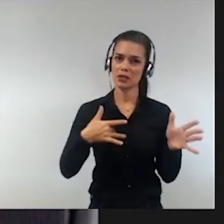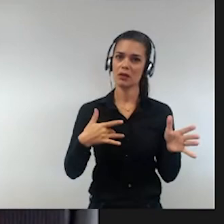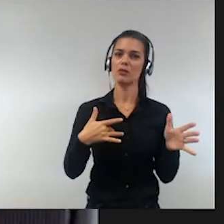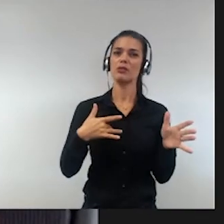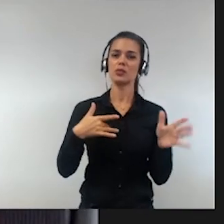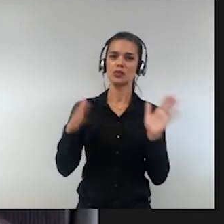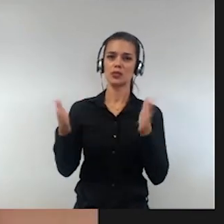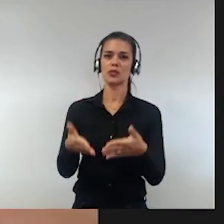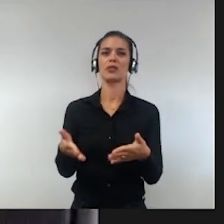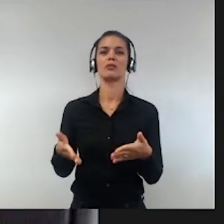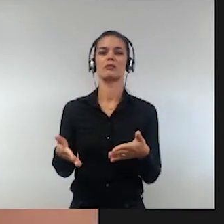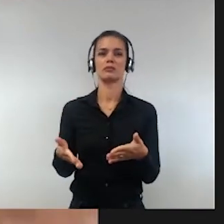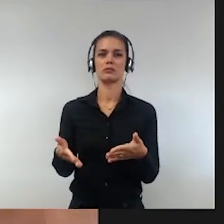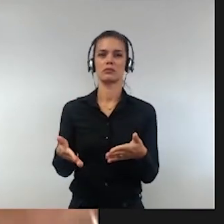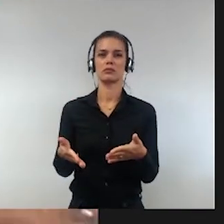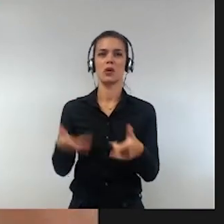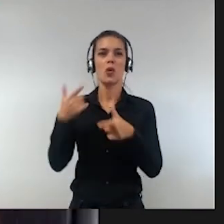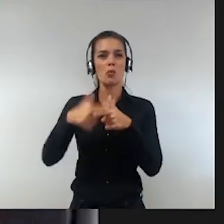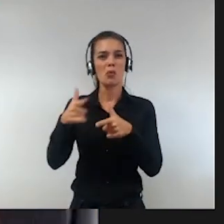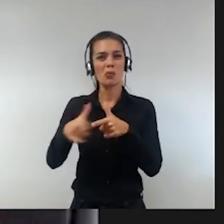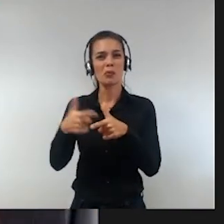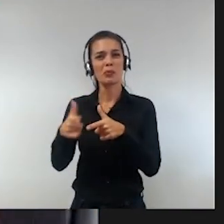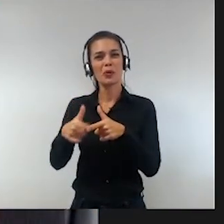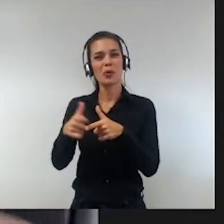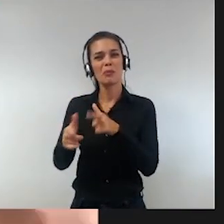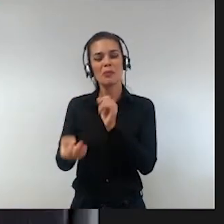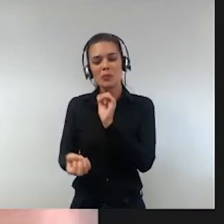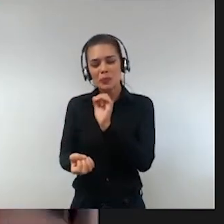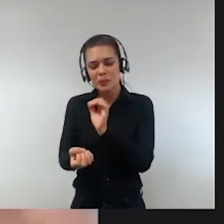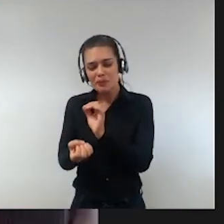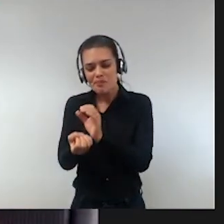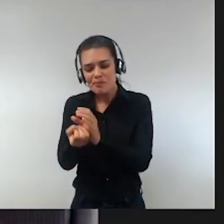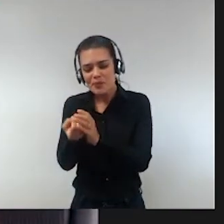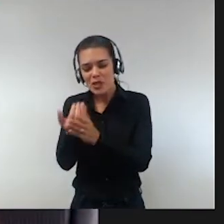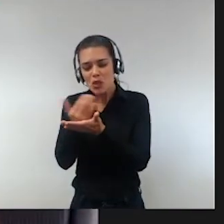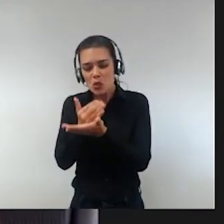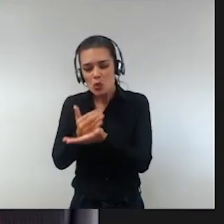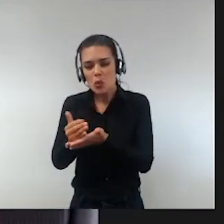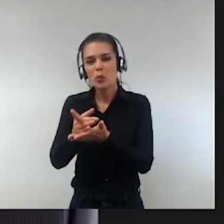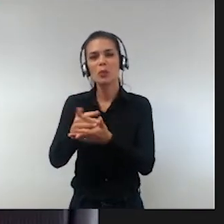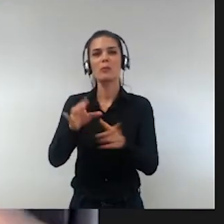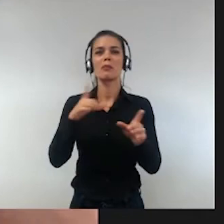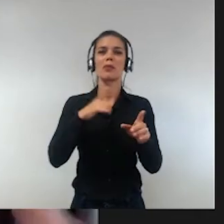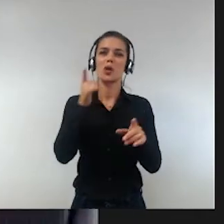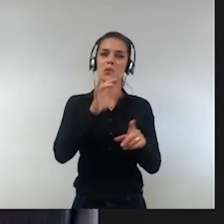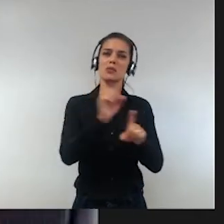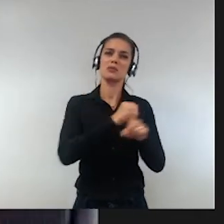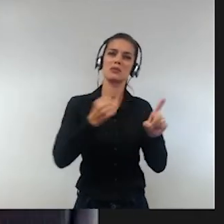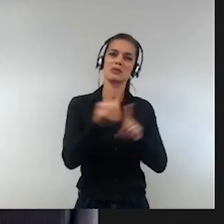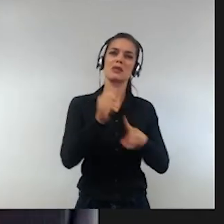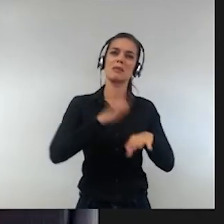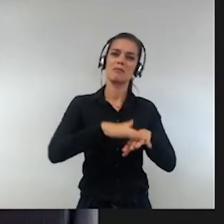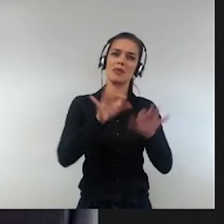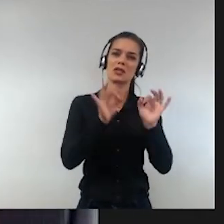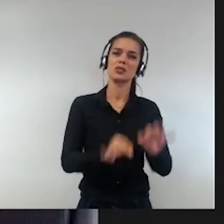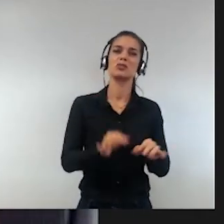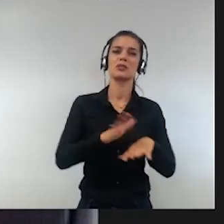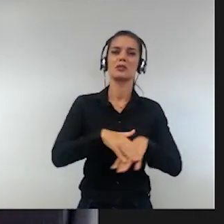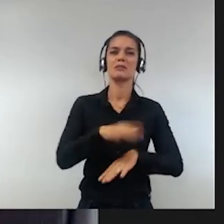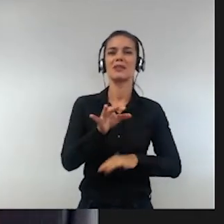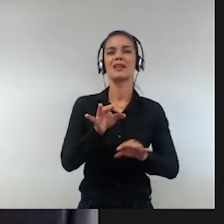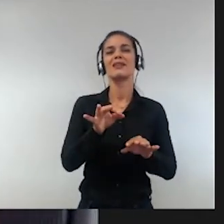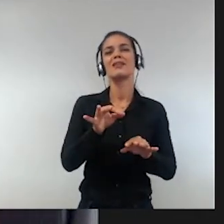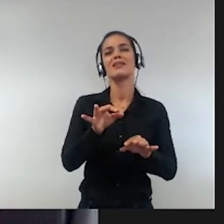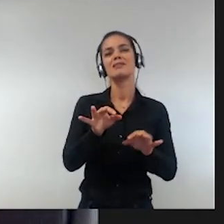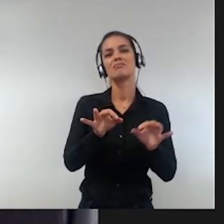para tratar do problema no nascedouro, para que possamos ter uma sociedade mais justa, uma sociedade mais digna para os animais, para